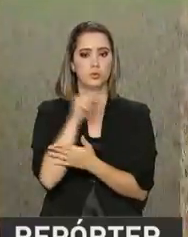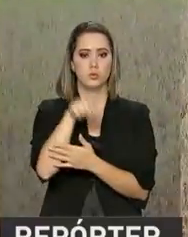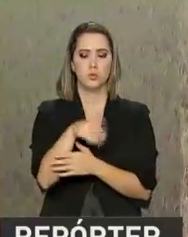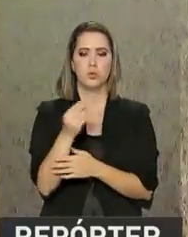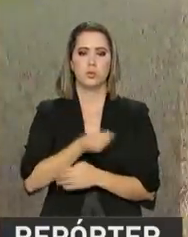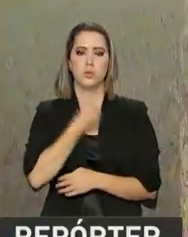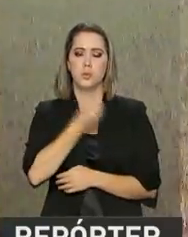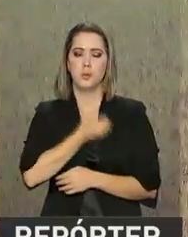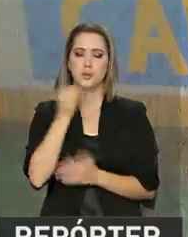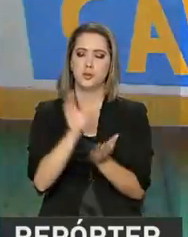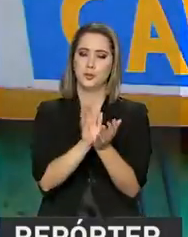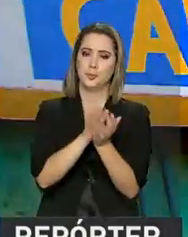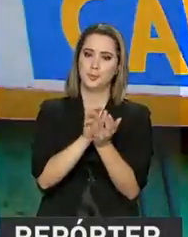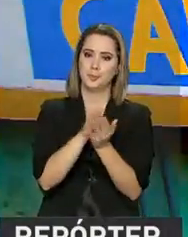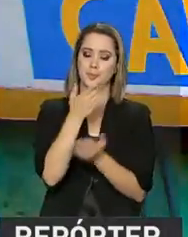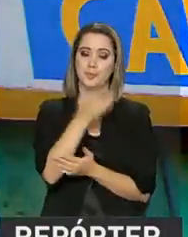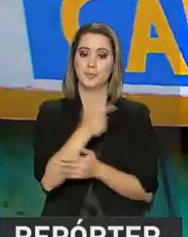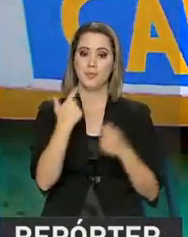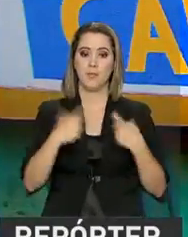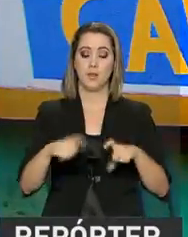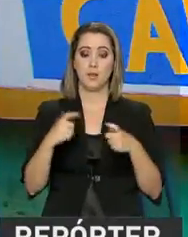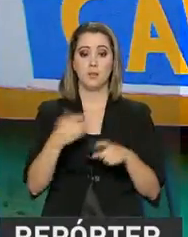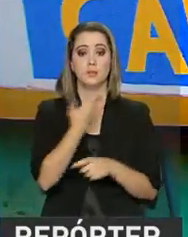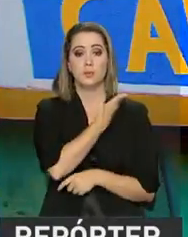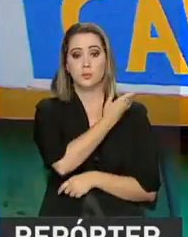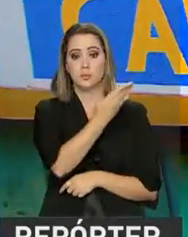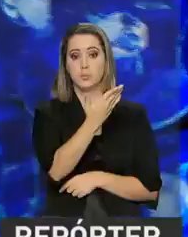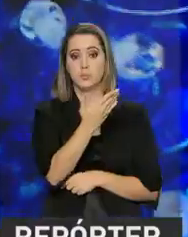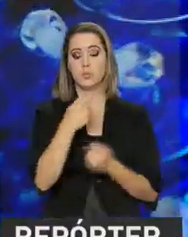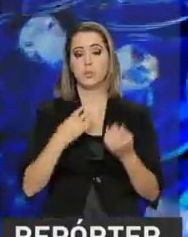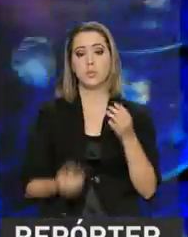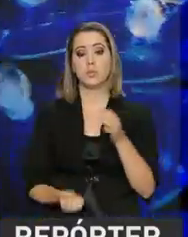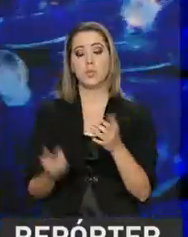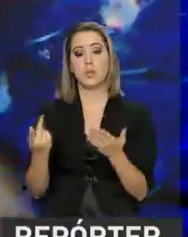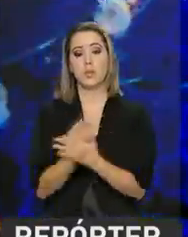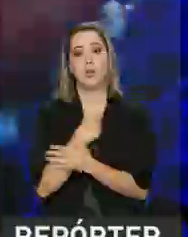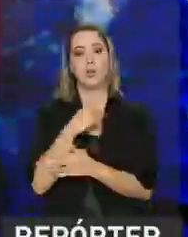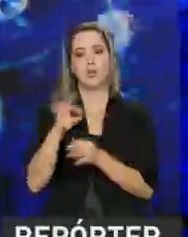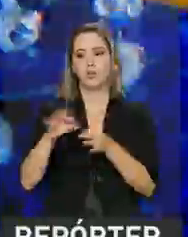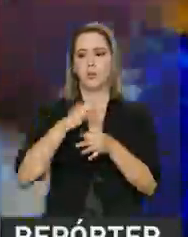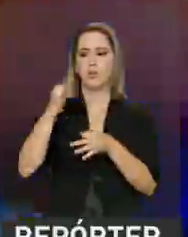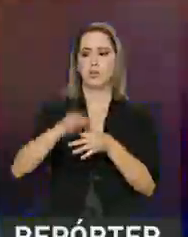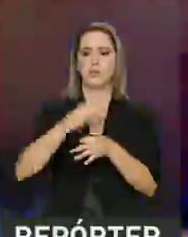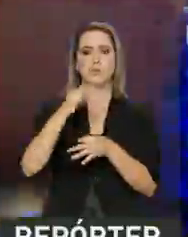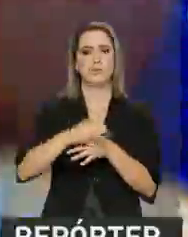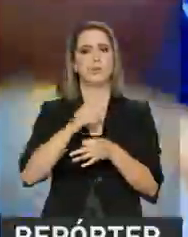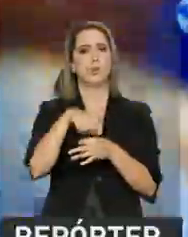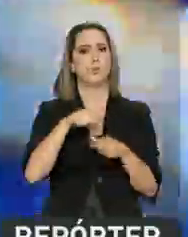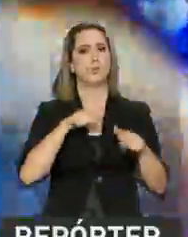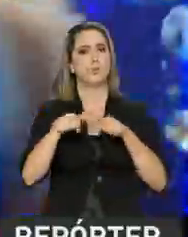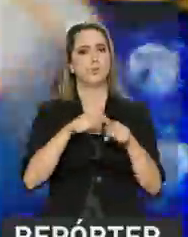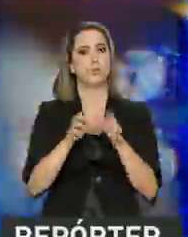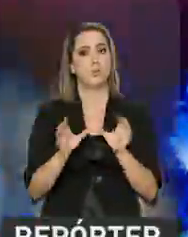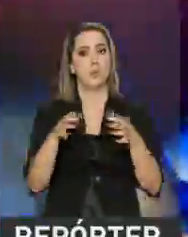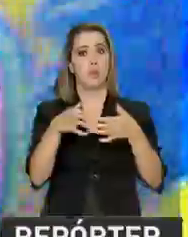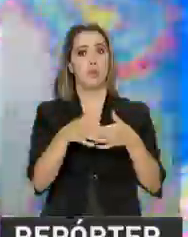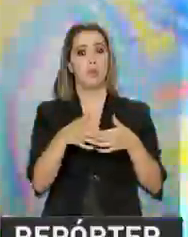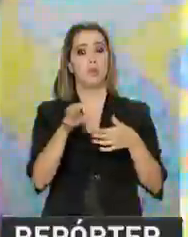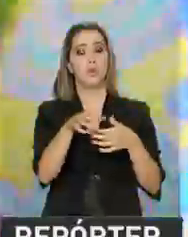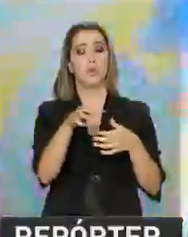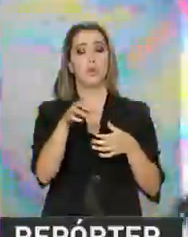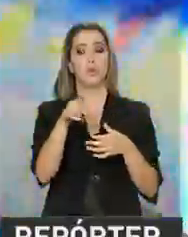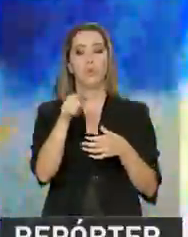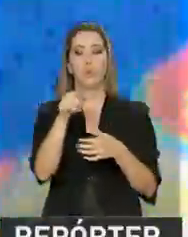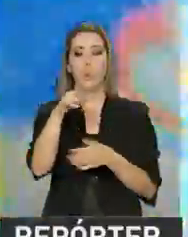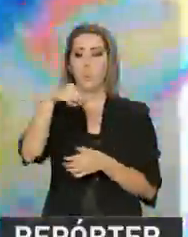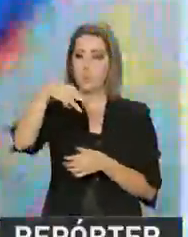a vida pernambucana. É na sede do Cambim da Brasileira que funcionam as atividades do Ponto de Cultura do Grupo de Maracatu. A